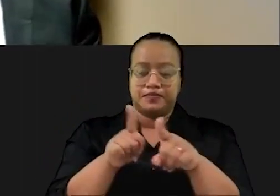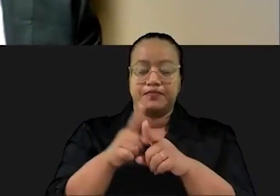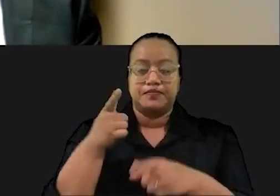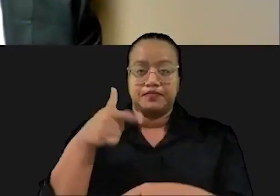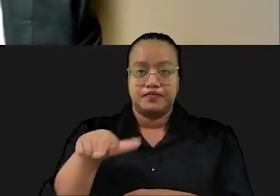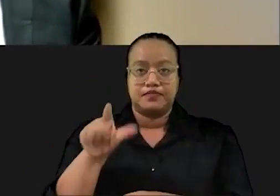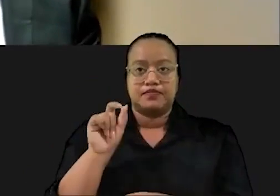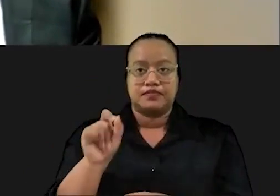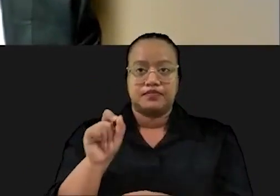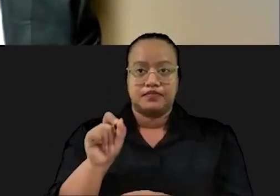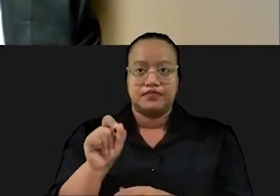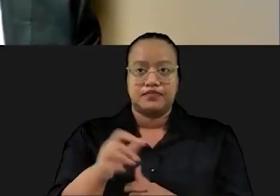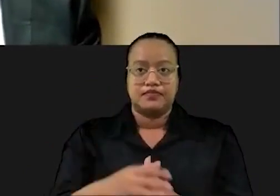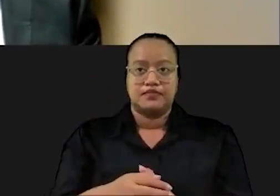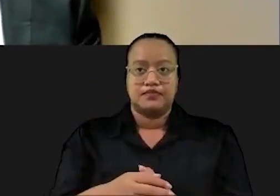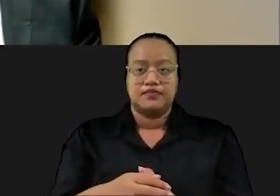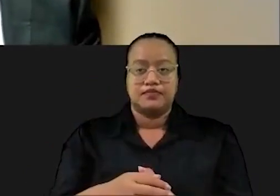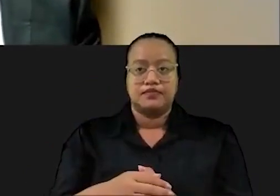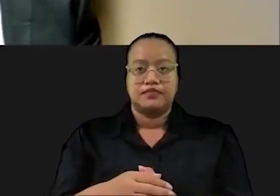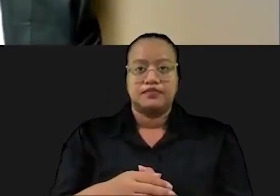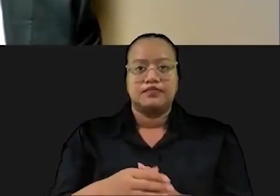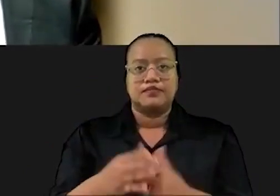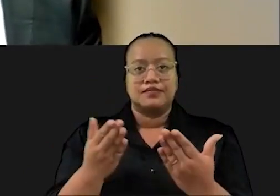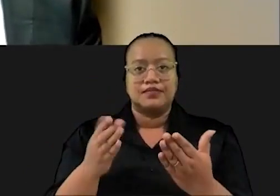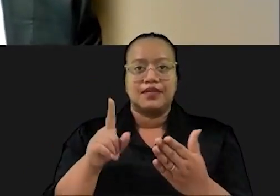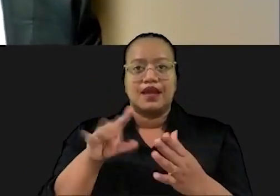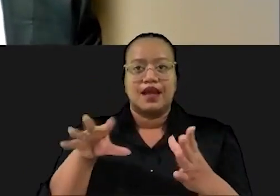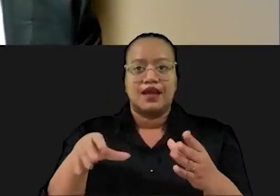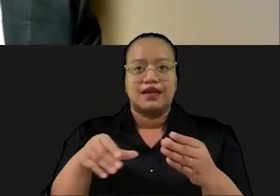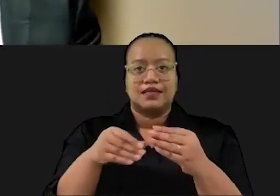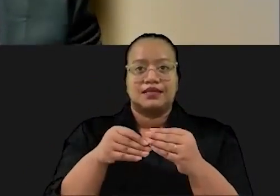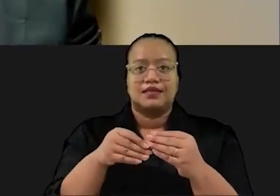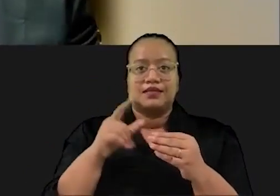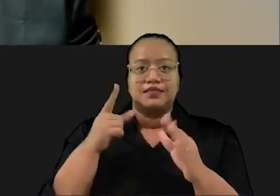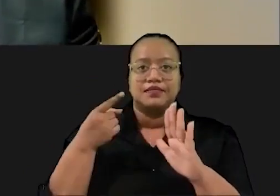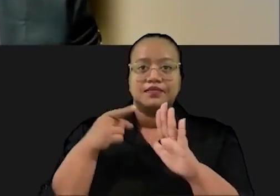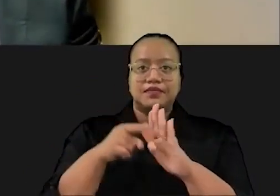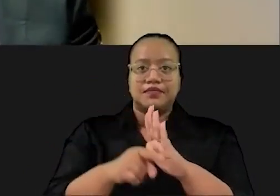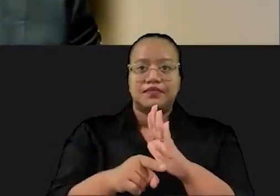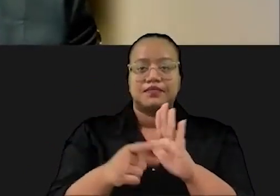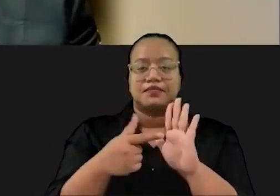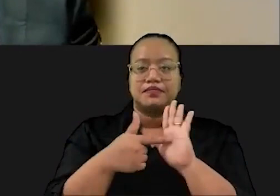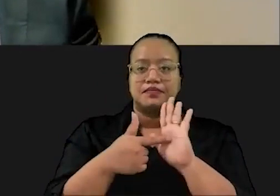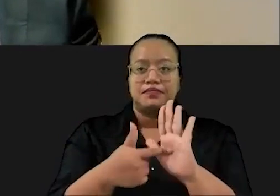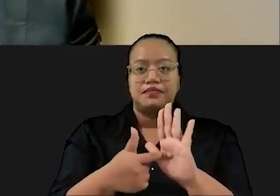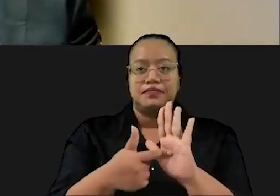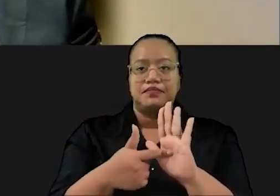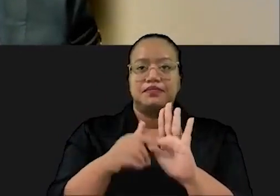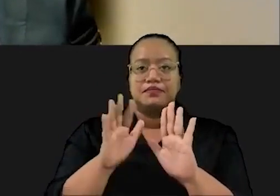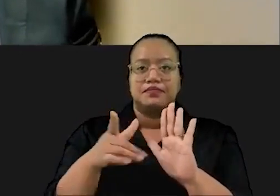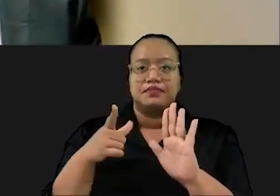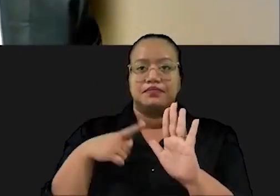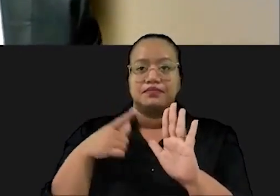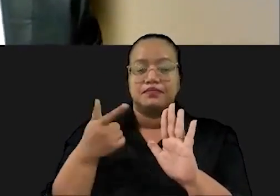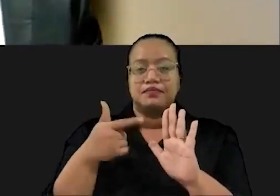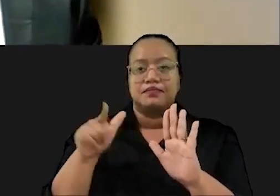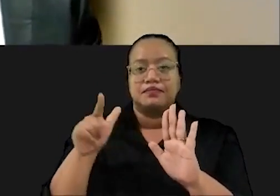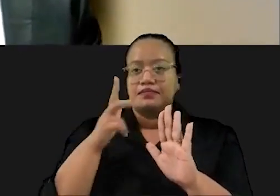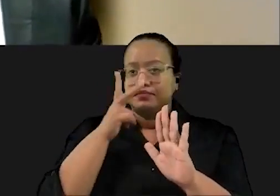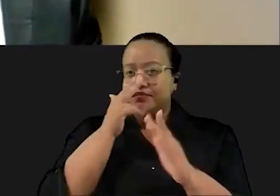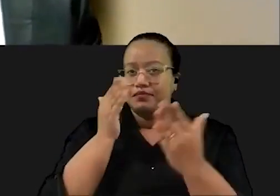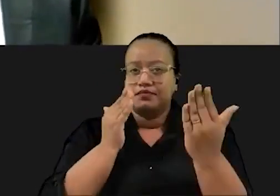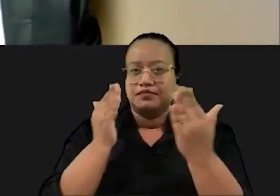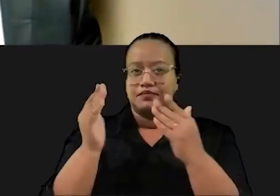vamos dizer assim, acrescentar essa complexidade que eu já mencionei, nós temos, vamos dizer assim, um outro iceberg inteiro, que é a PDPJ.